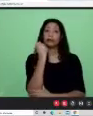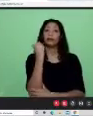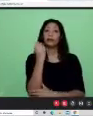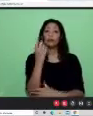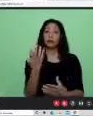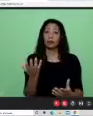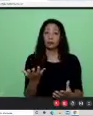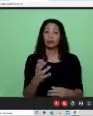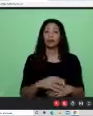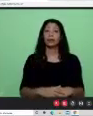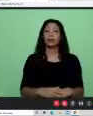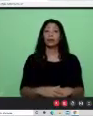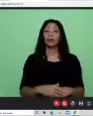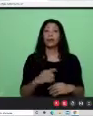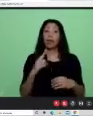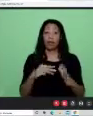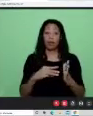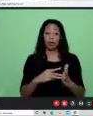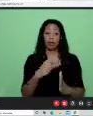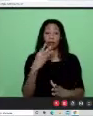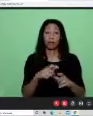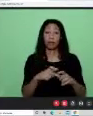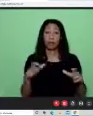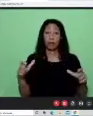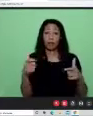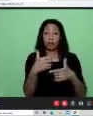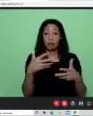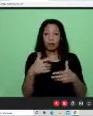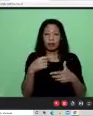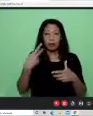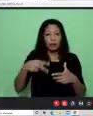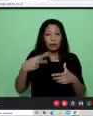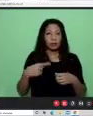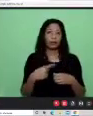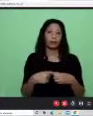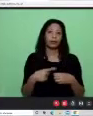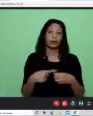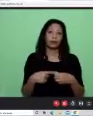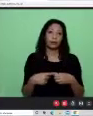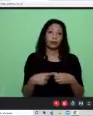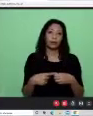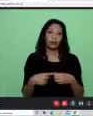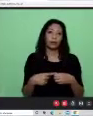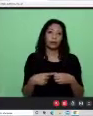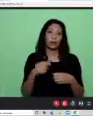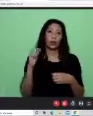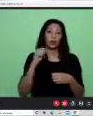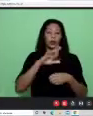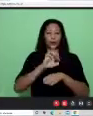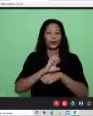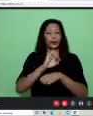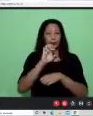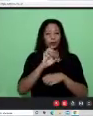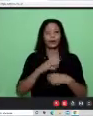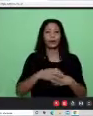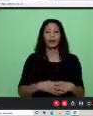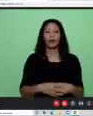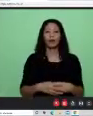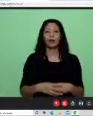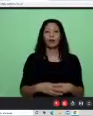estamos falando da terceira maior cidade do município e Vossa Excelência, segundo Vossa Excelência, a vacinação no